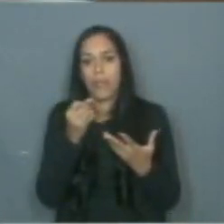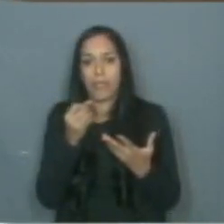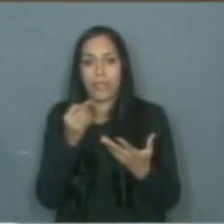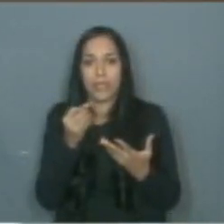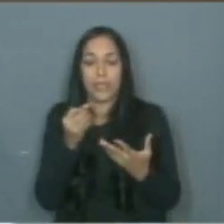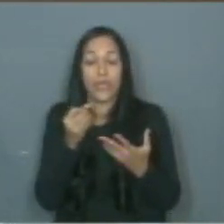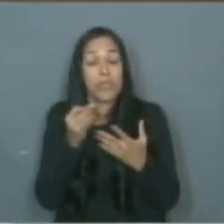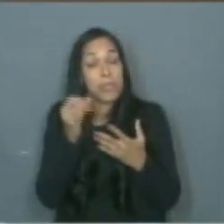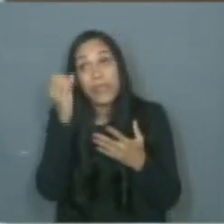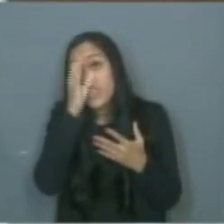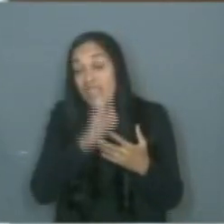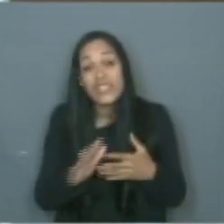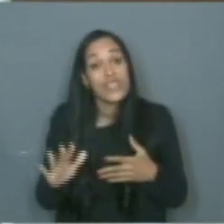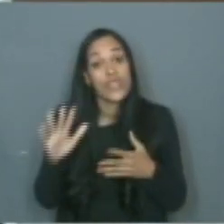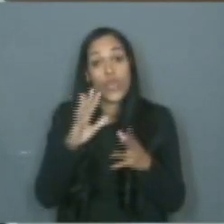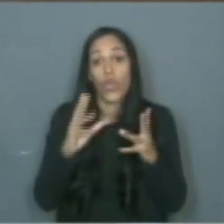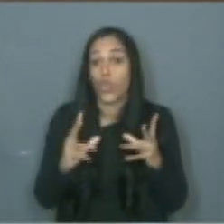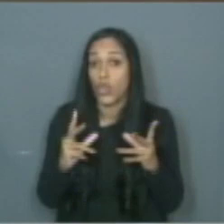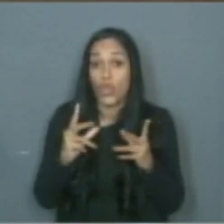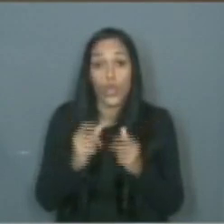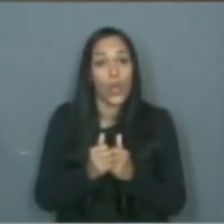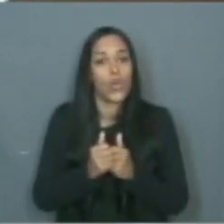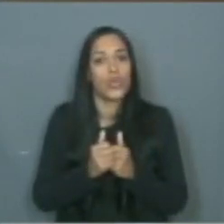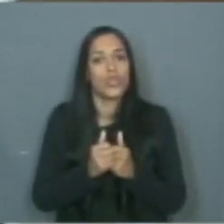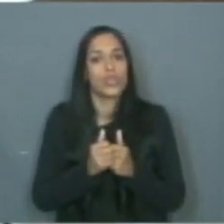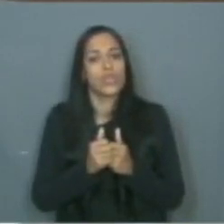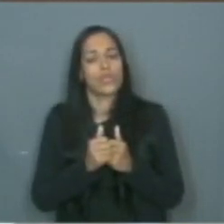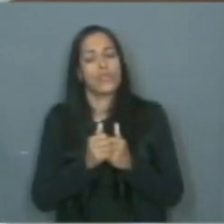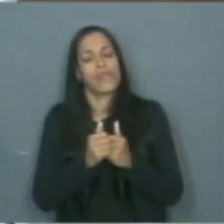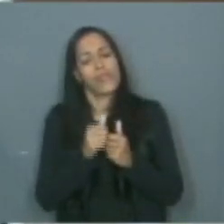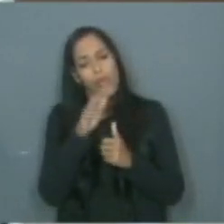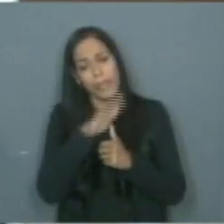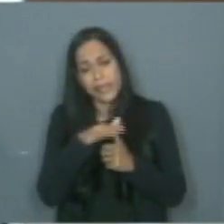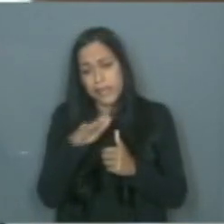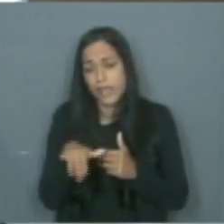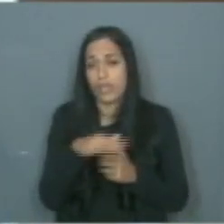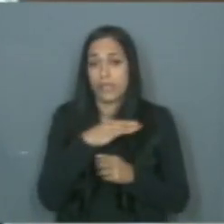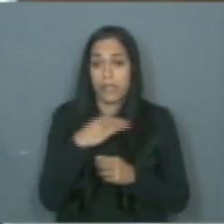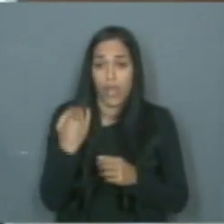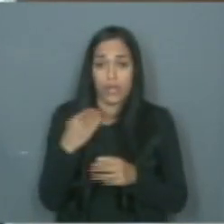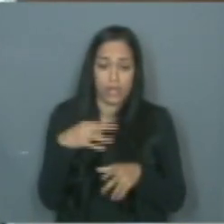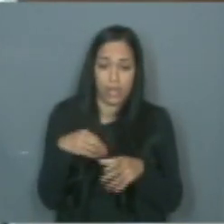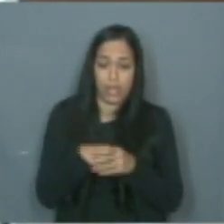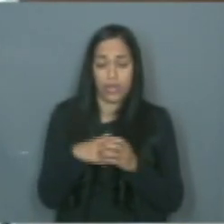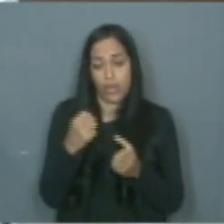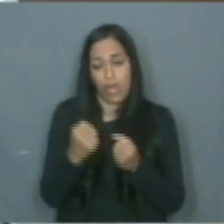matérias no Brasil inteiro, versando sobre crianças mortas dentro do carro?